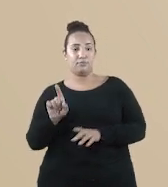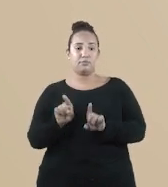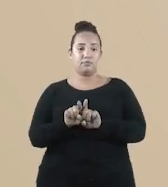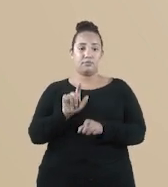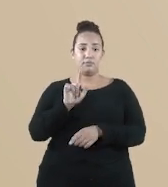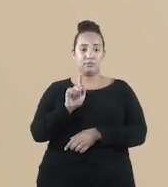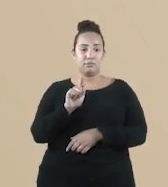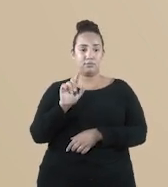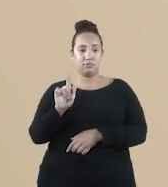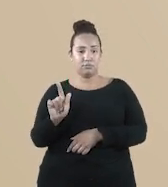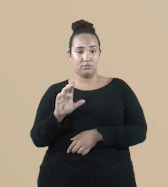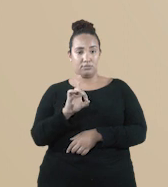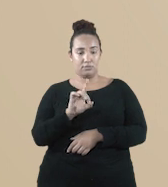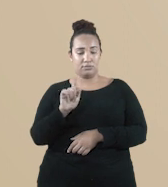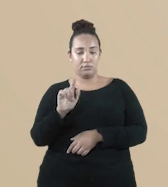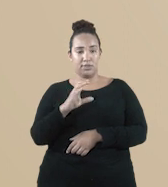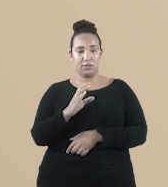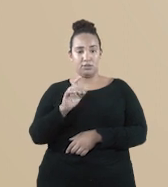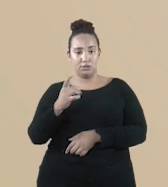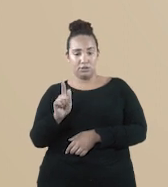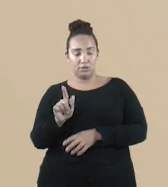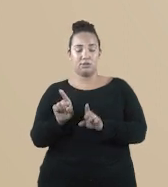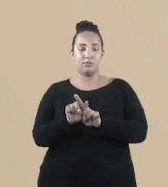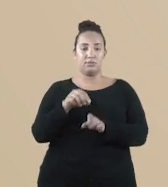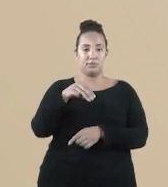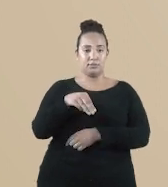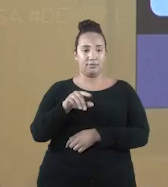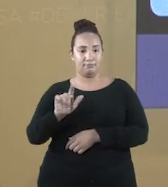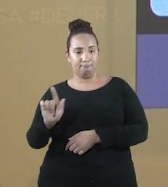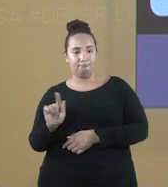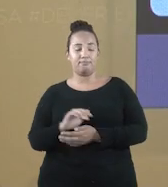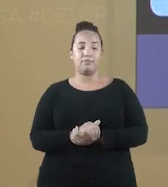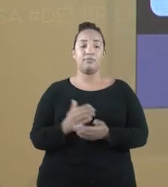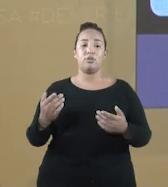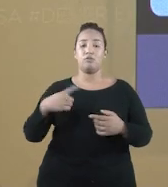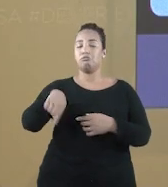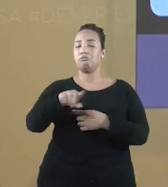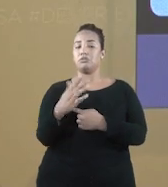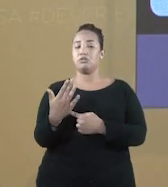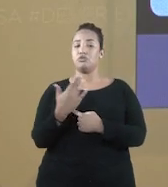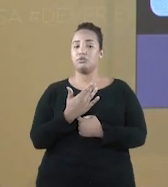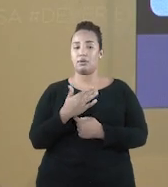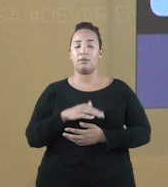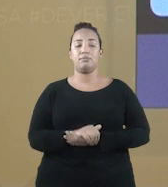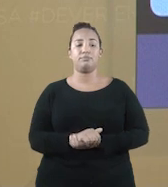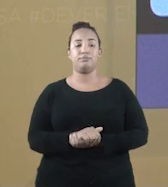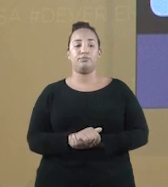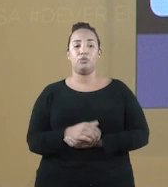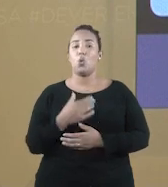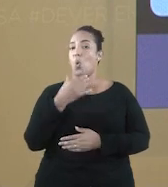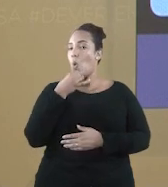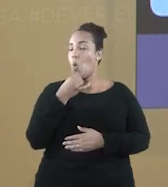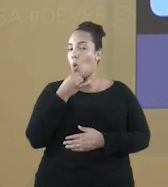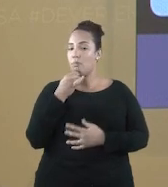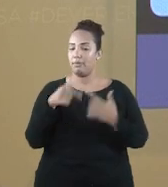decagrama, decigrama, centigrama e miligrama. Agora me ajude com a seguinte situação.